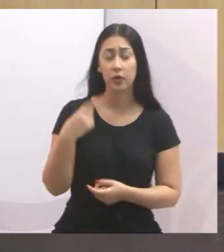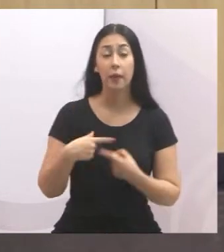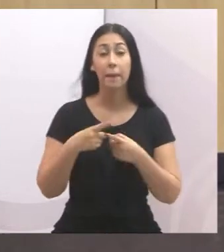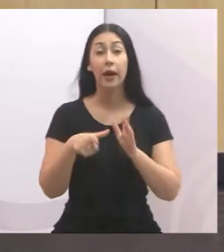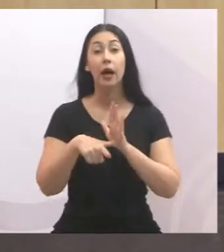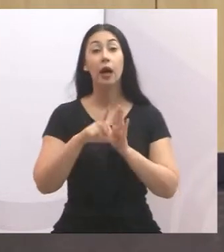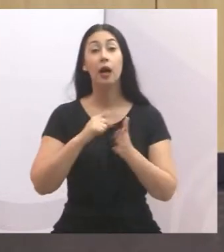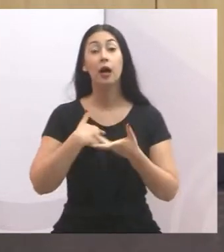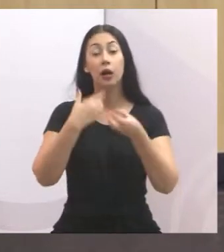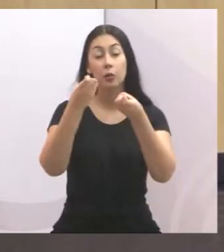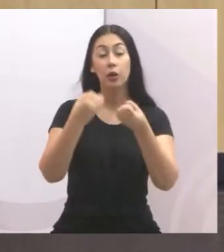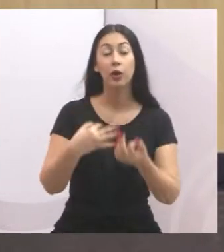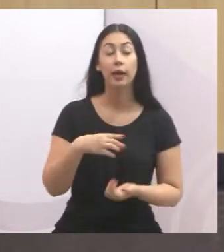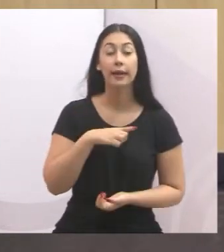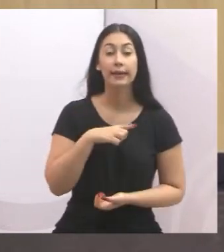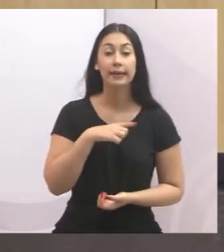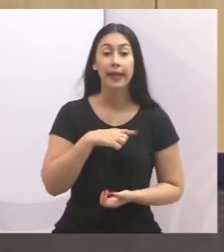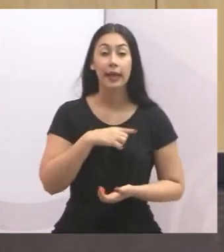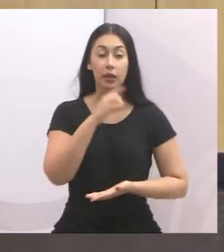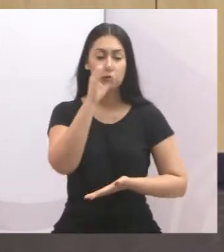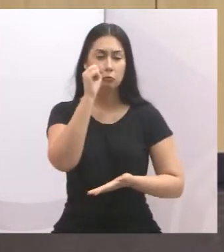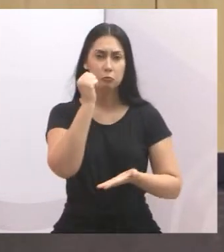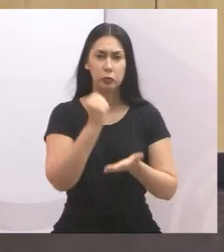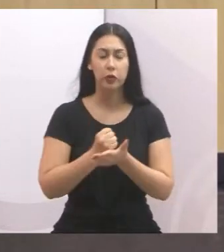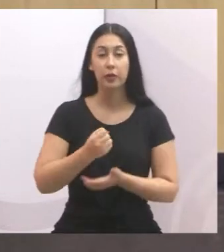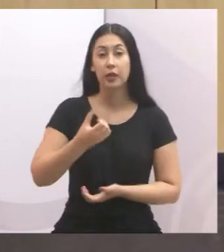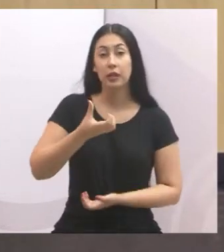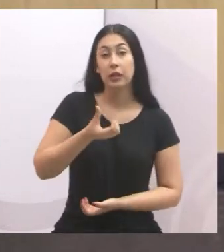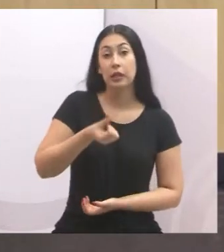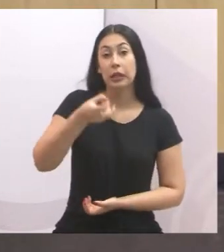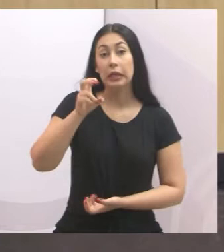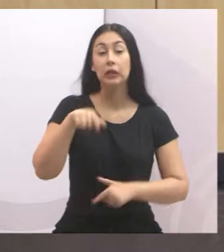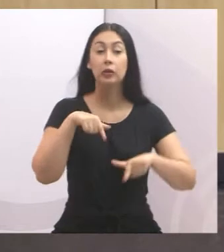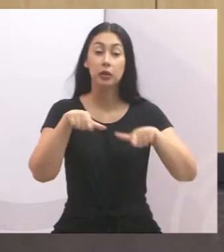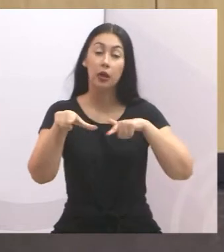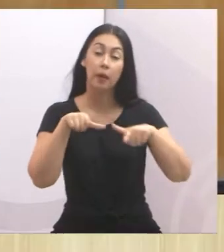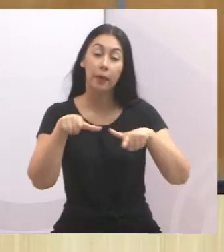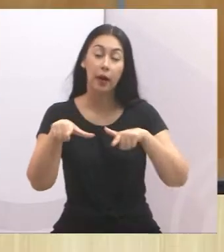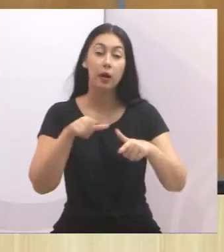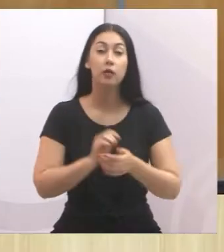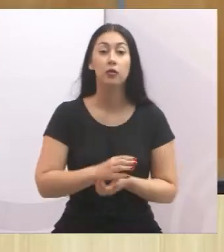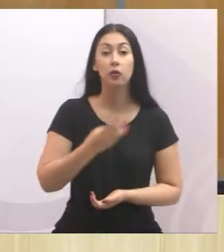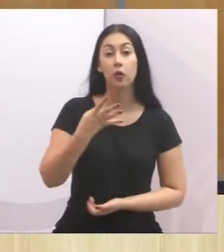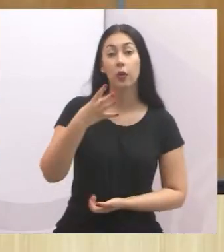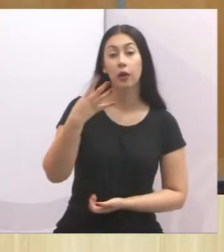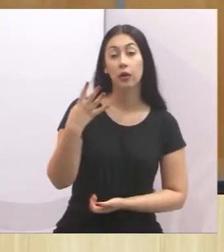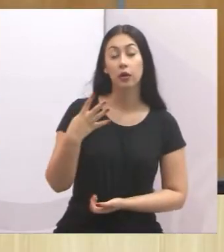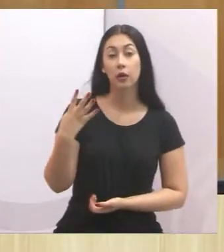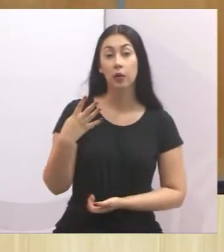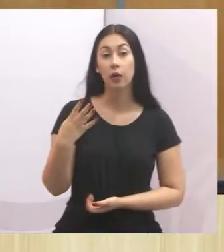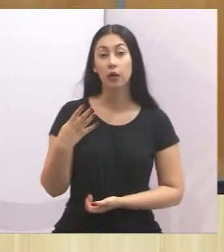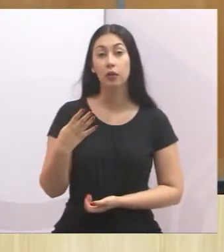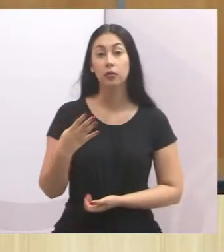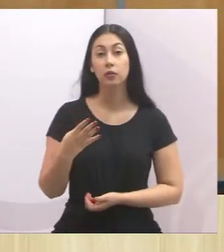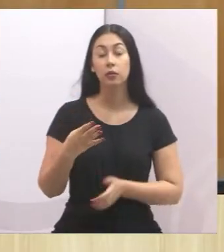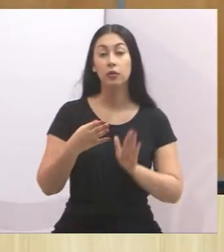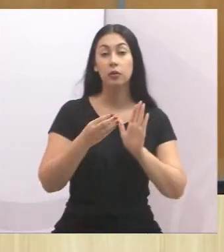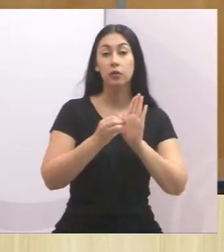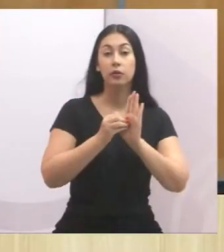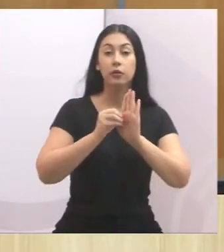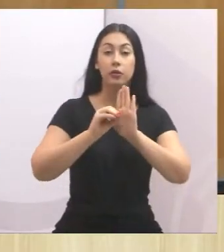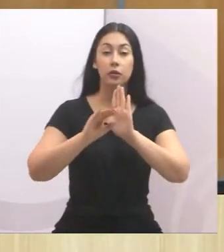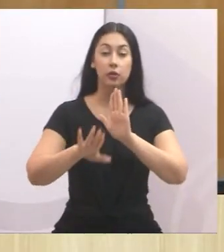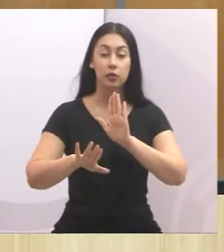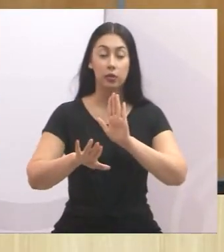para a presente sessão foram protocolados 65 trabalhos, sendo 44 indicações,